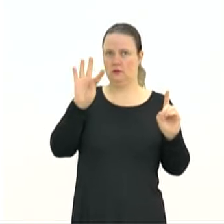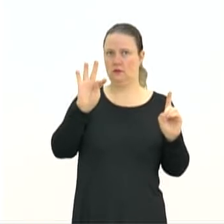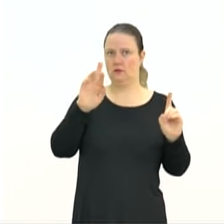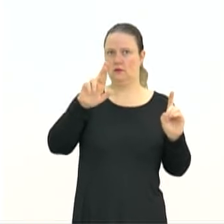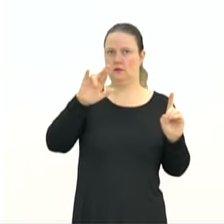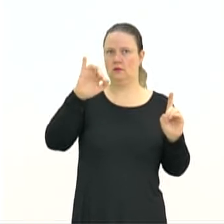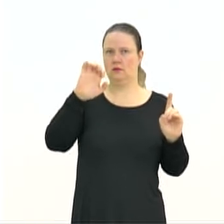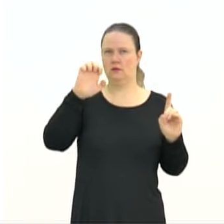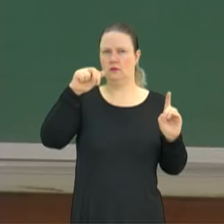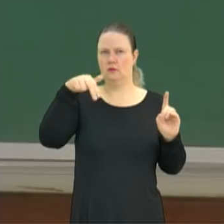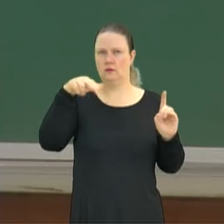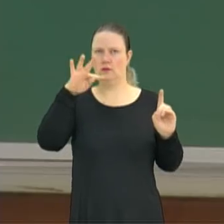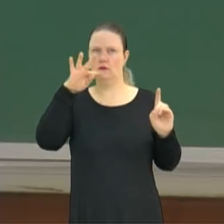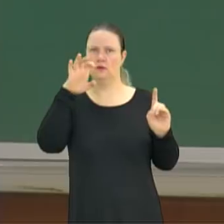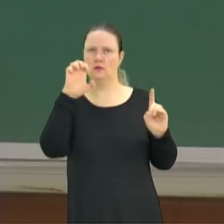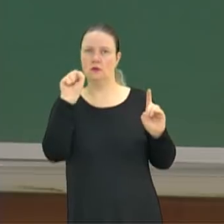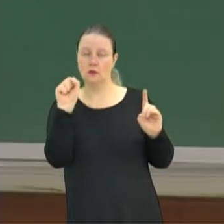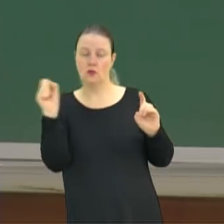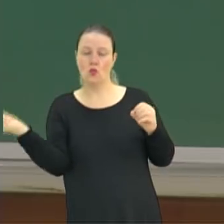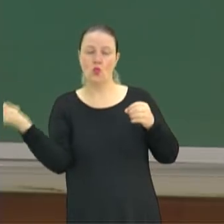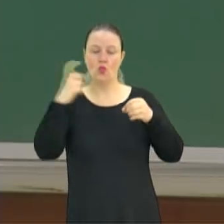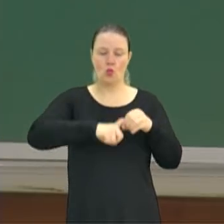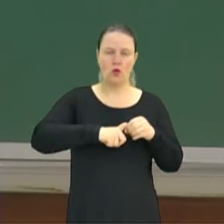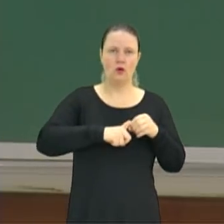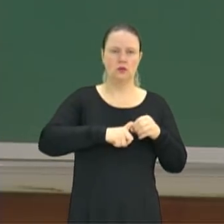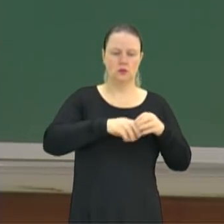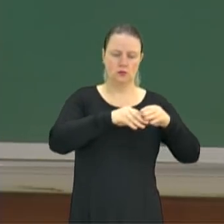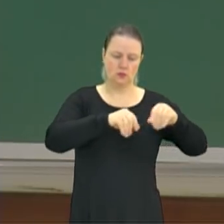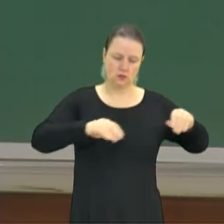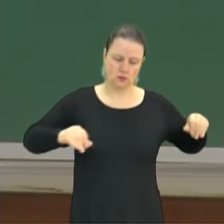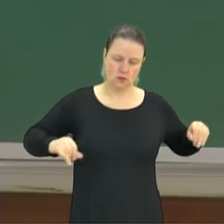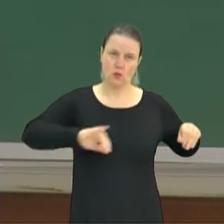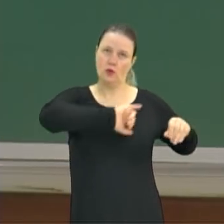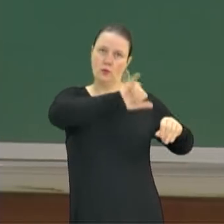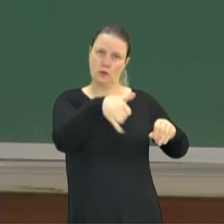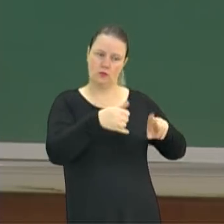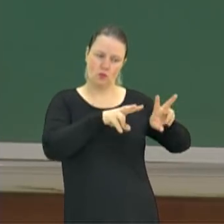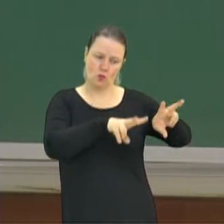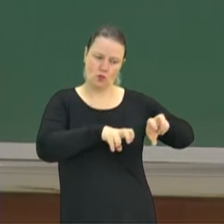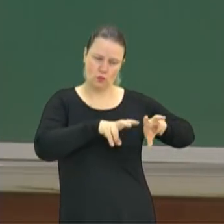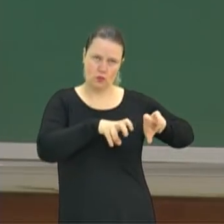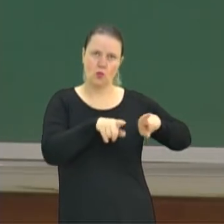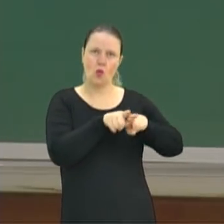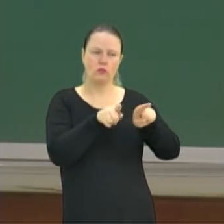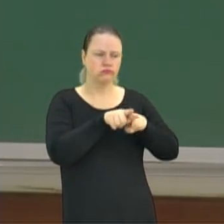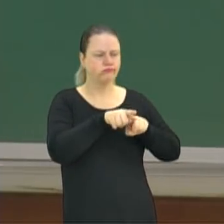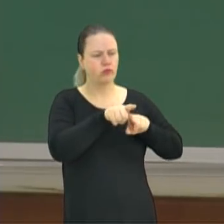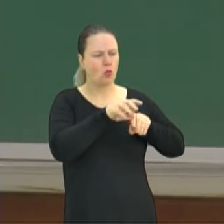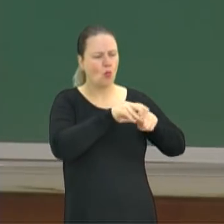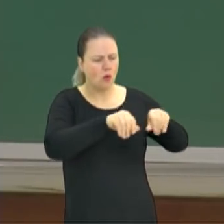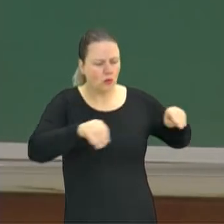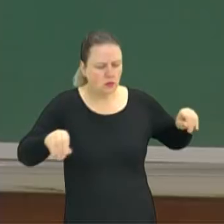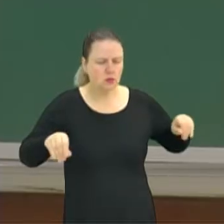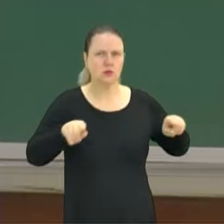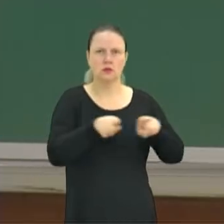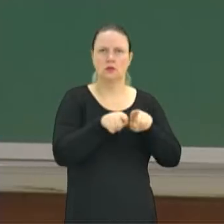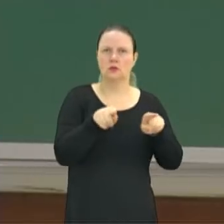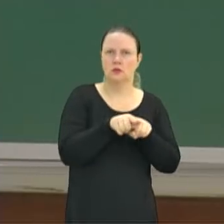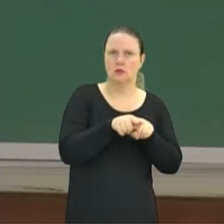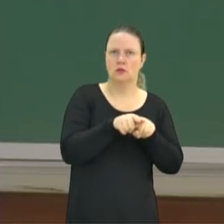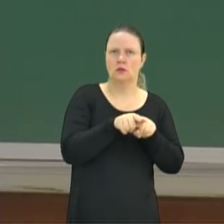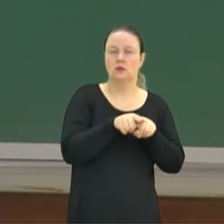Os nutrientes, sim, eles retornam para o solo e são aproveitados pelos produtores. A energia não, tá? A energia é sempre unidirecional. Ela